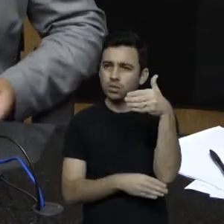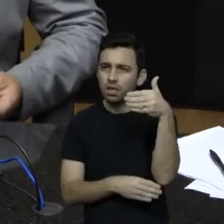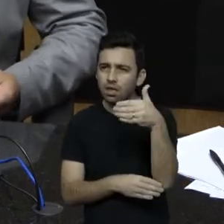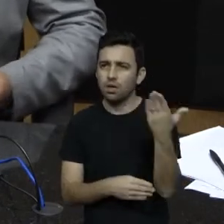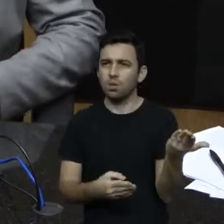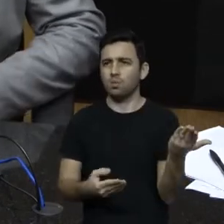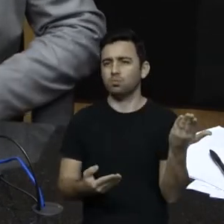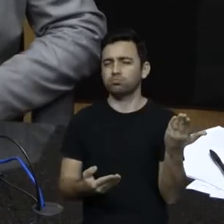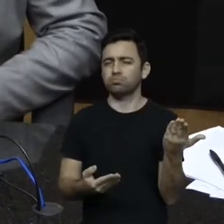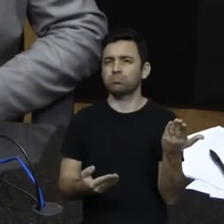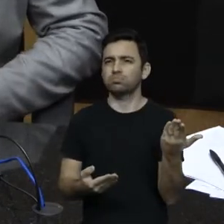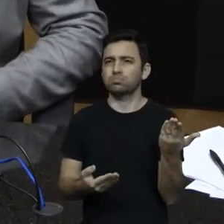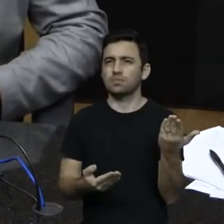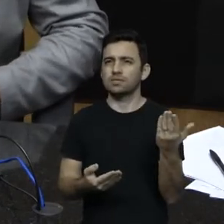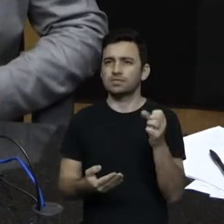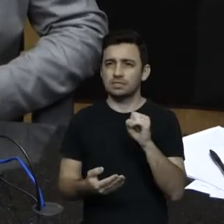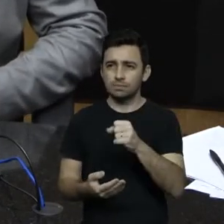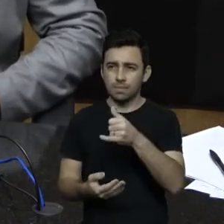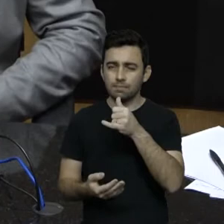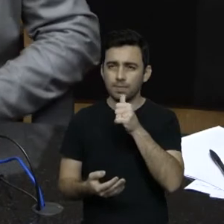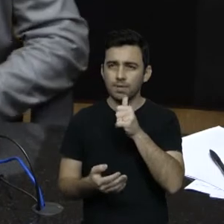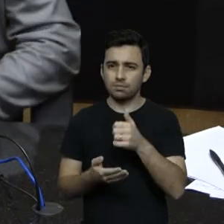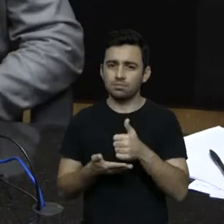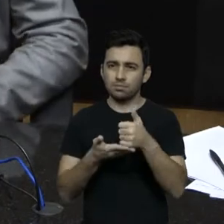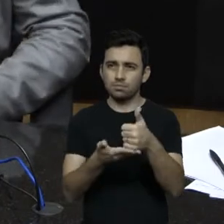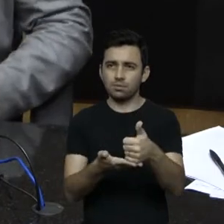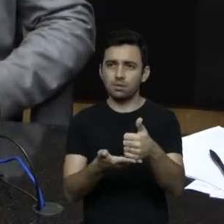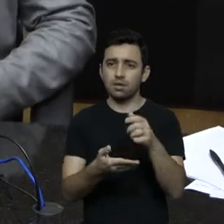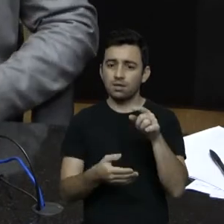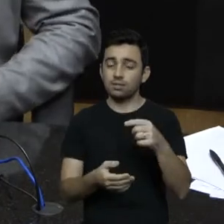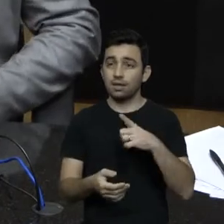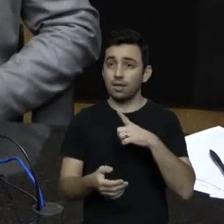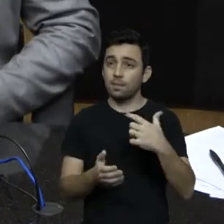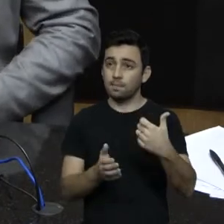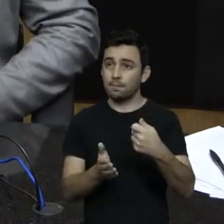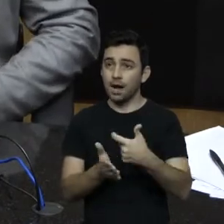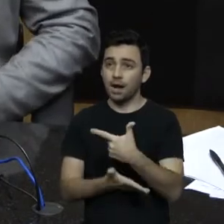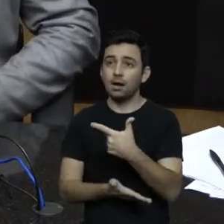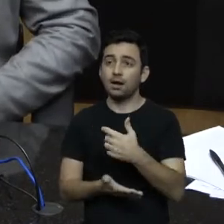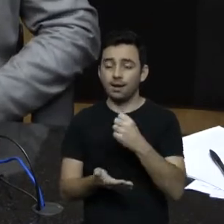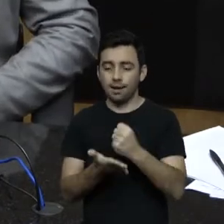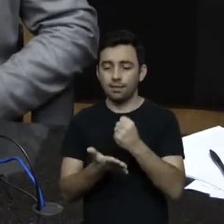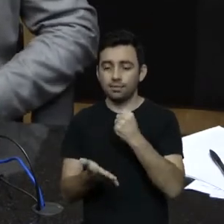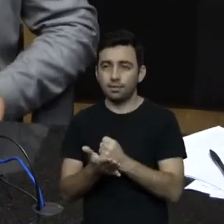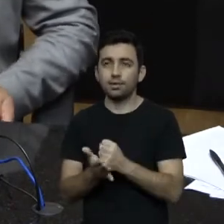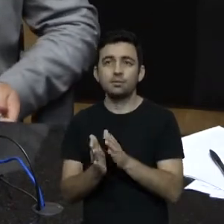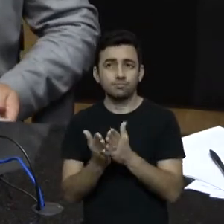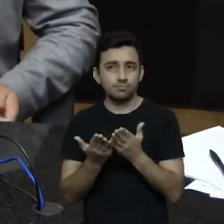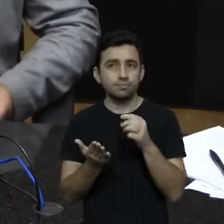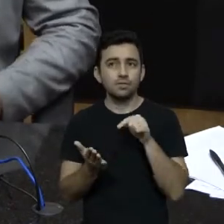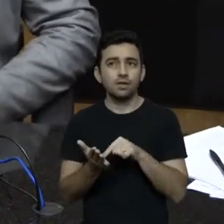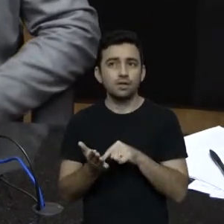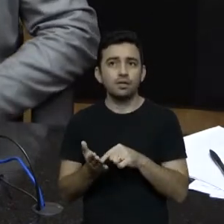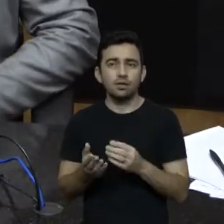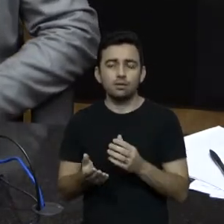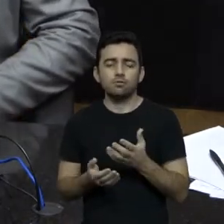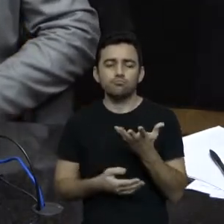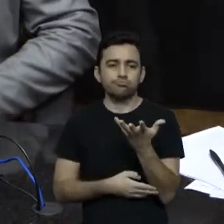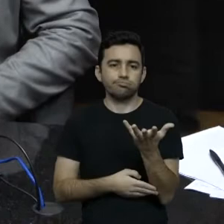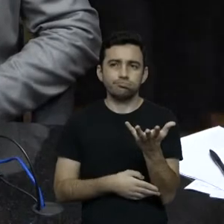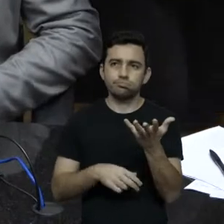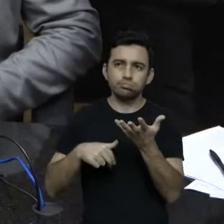restaurante se alguém que é pago tem a carteira assinada levou esse essa bebida até a